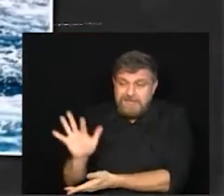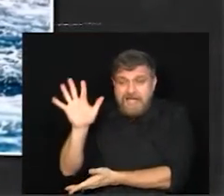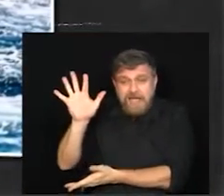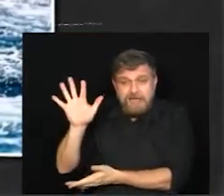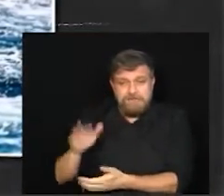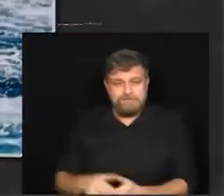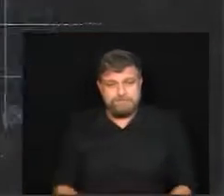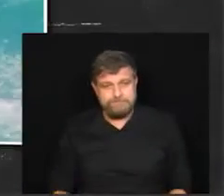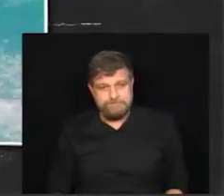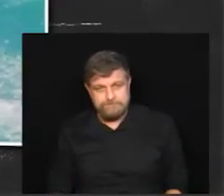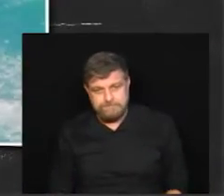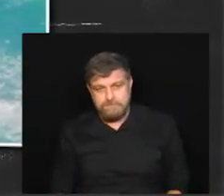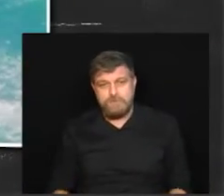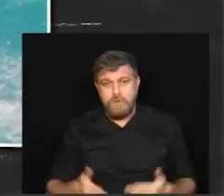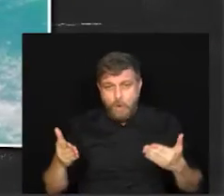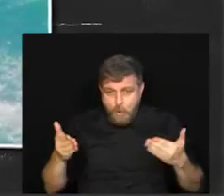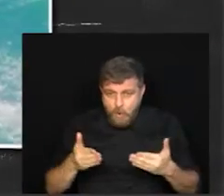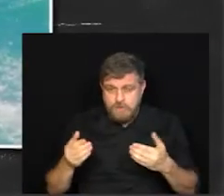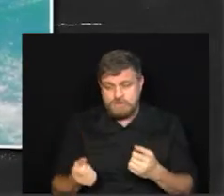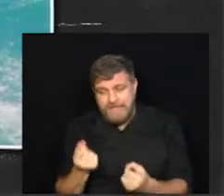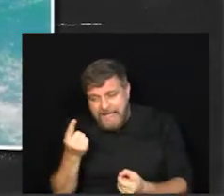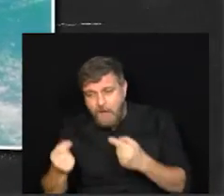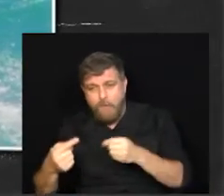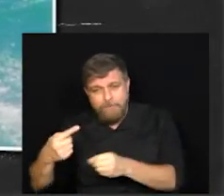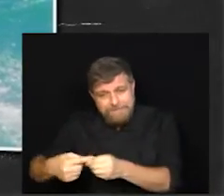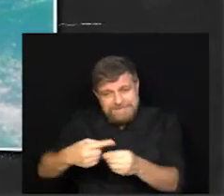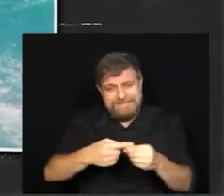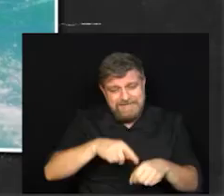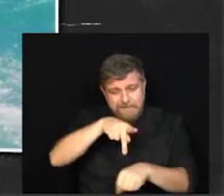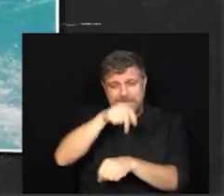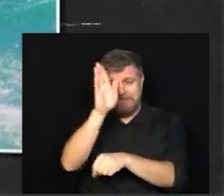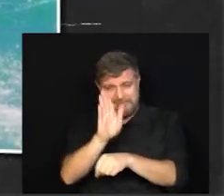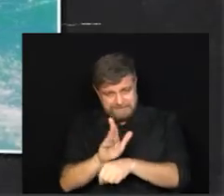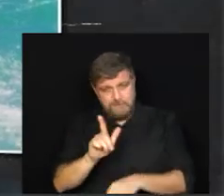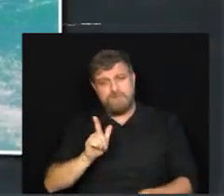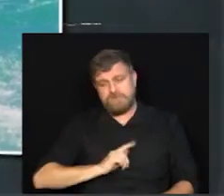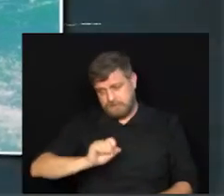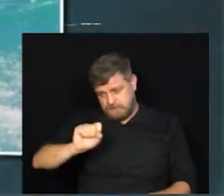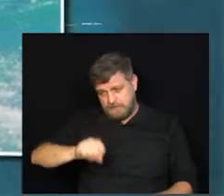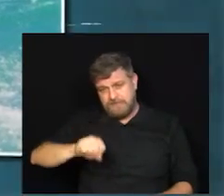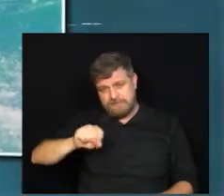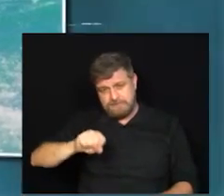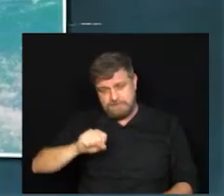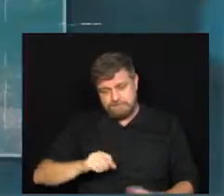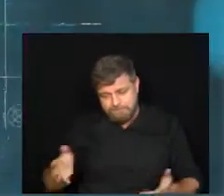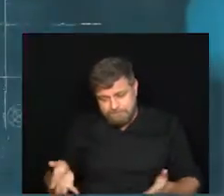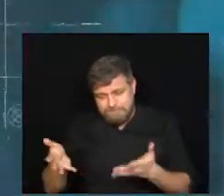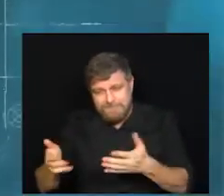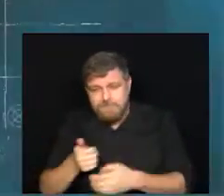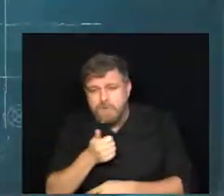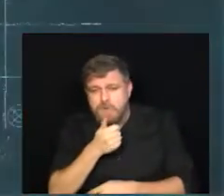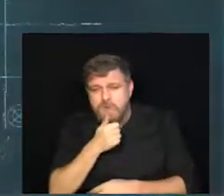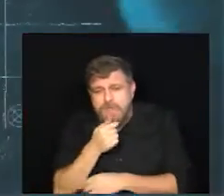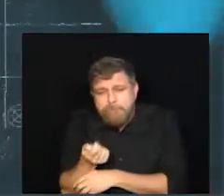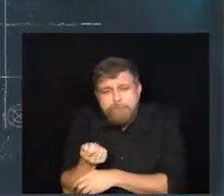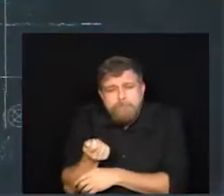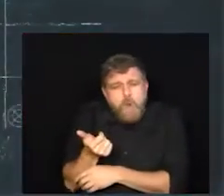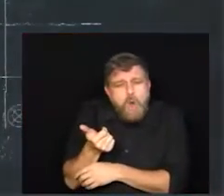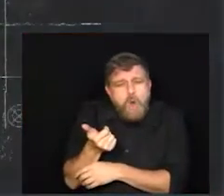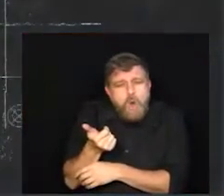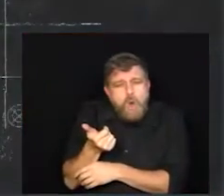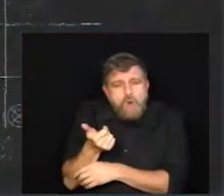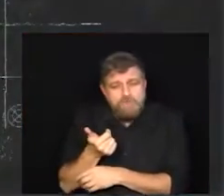Então, hoje em dia, em algumas cidades do país tem, mas ainda é pouco,